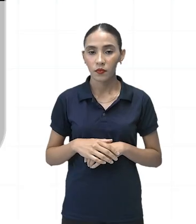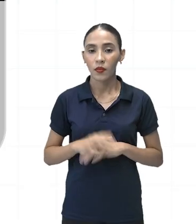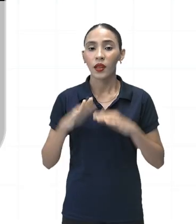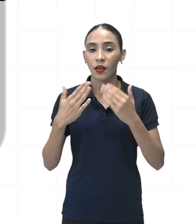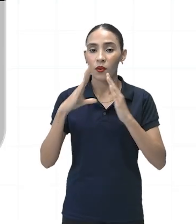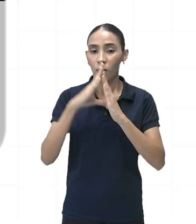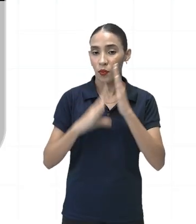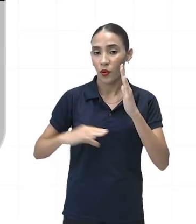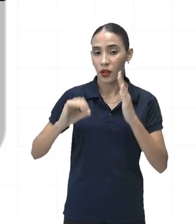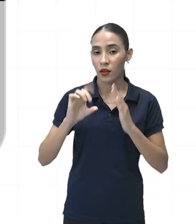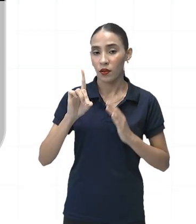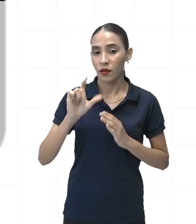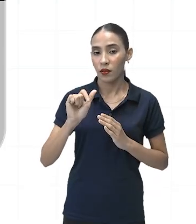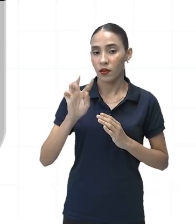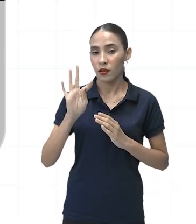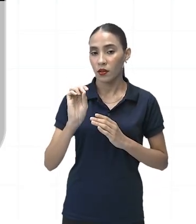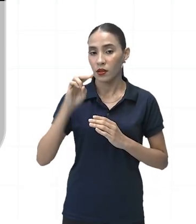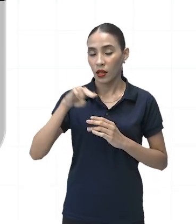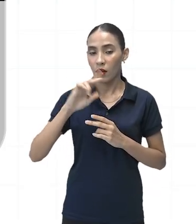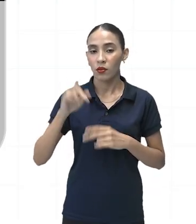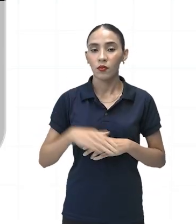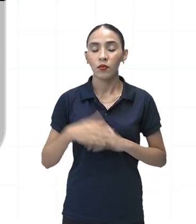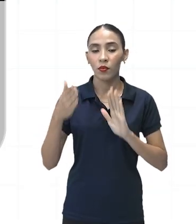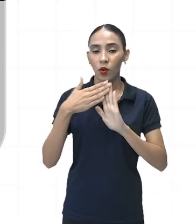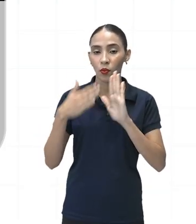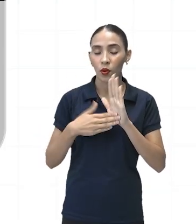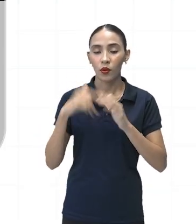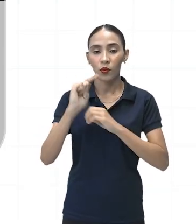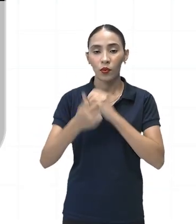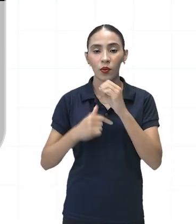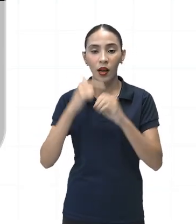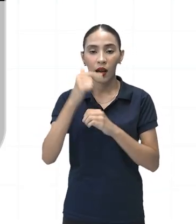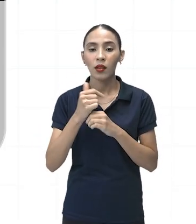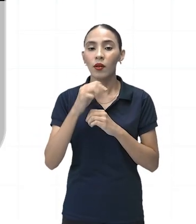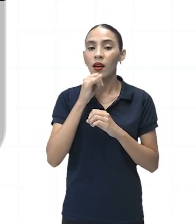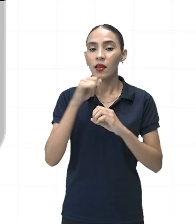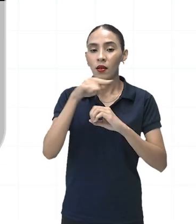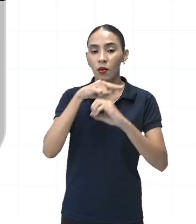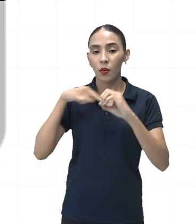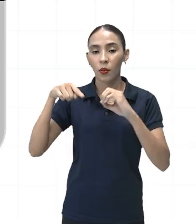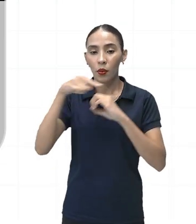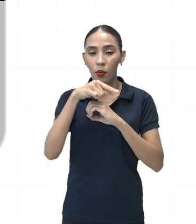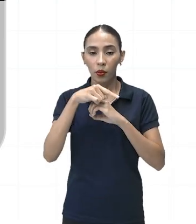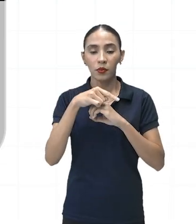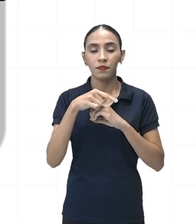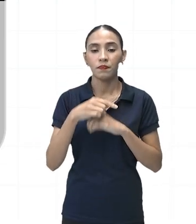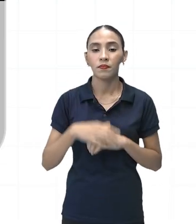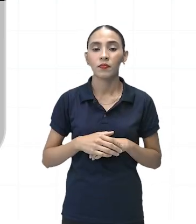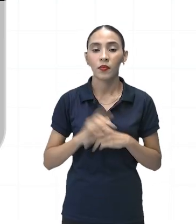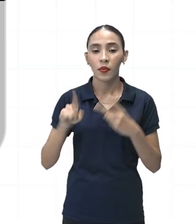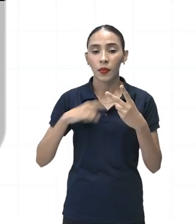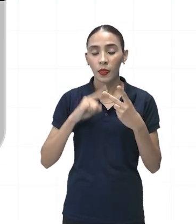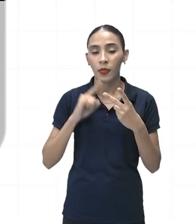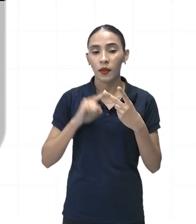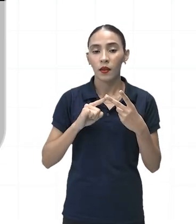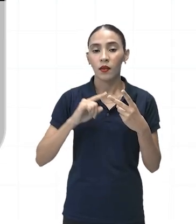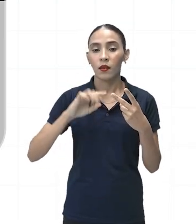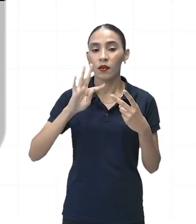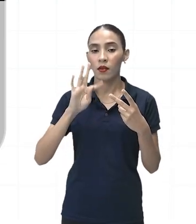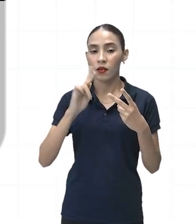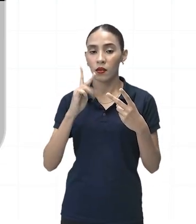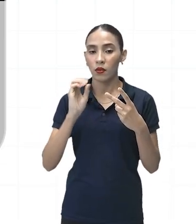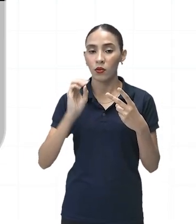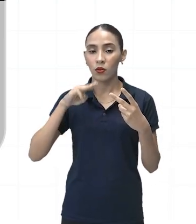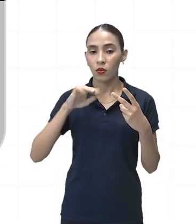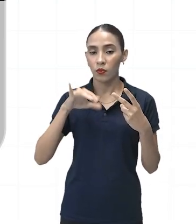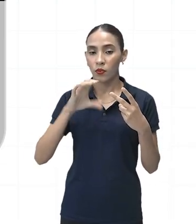O modelo de Dalton, que propôs o átomo como uma esfera maciça e indivisível, o modelo de Thomson,